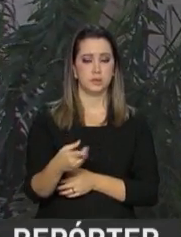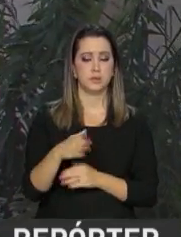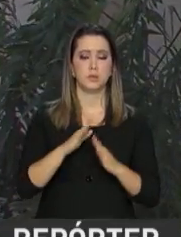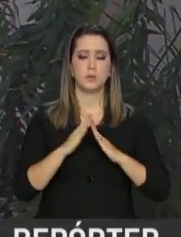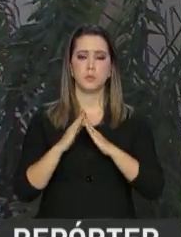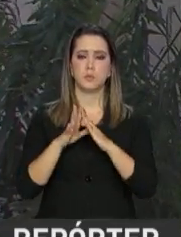país